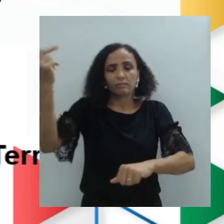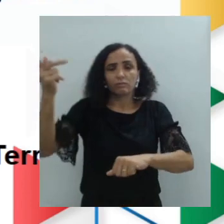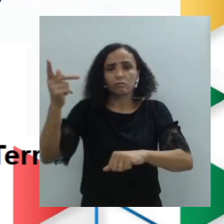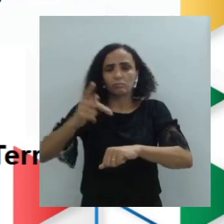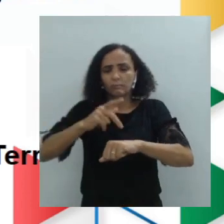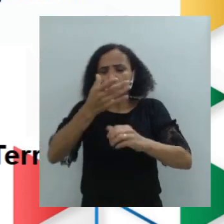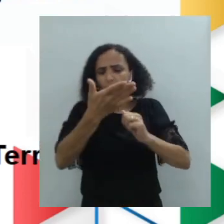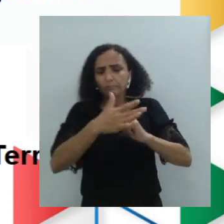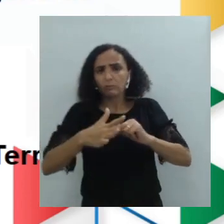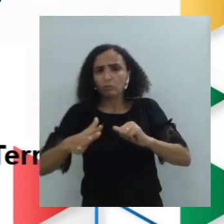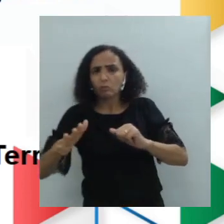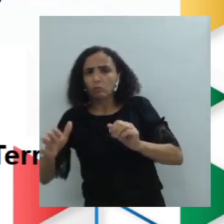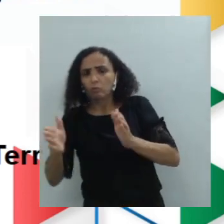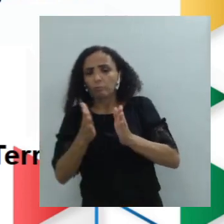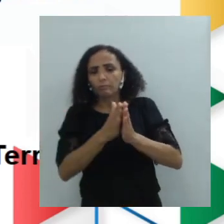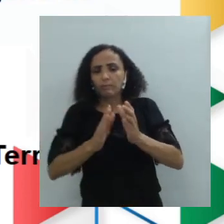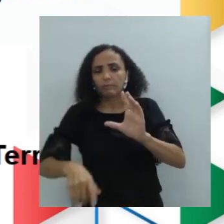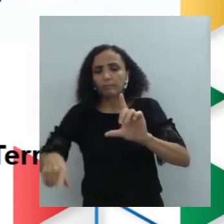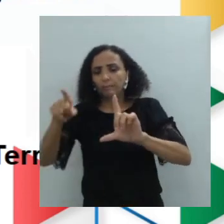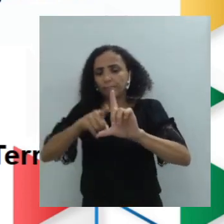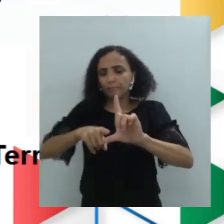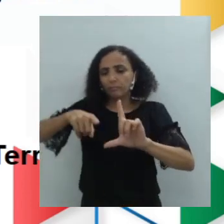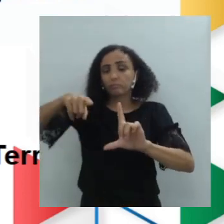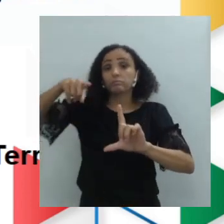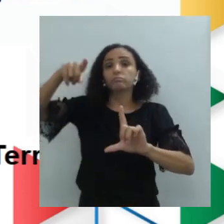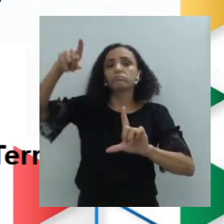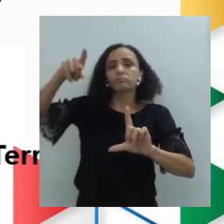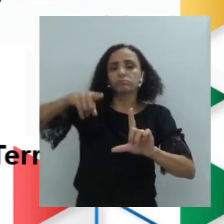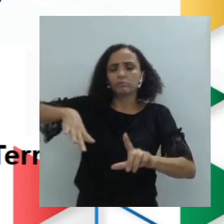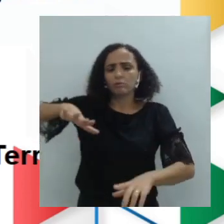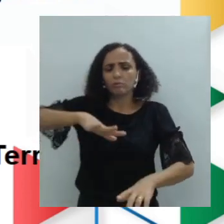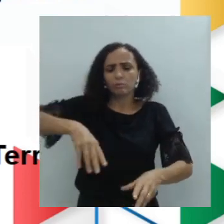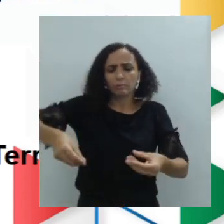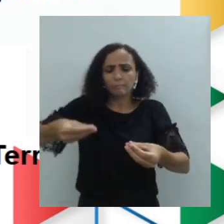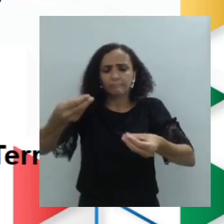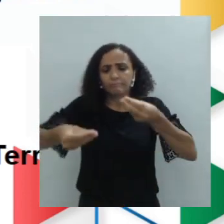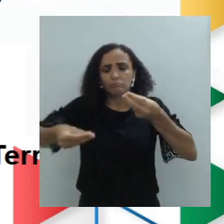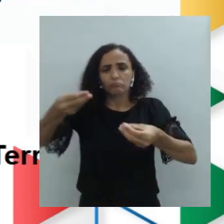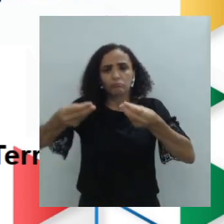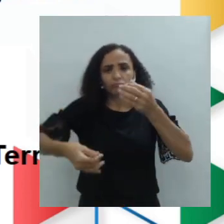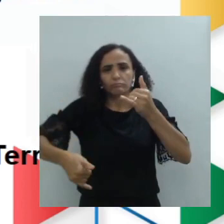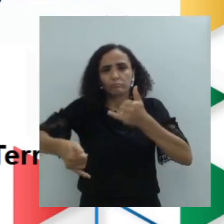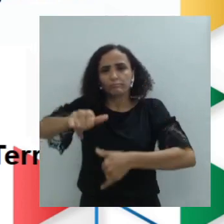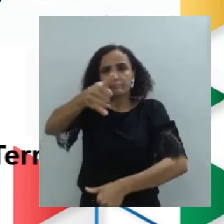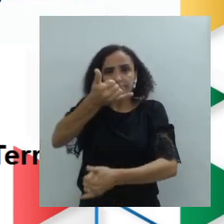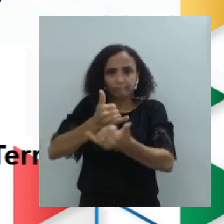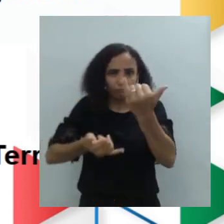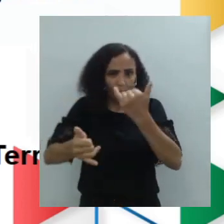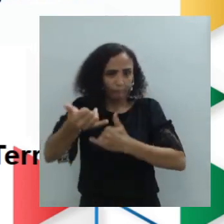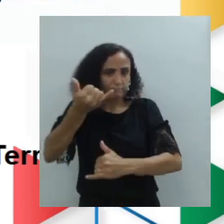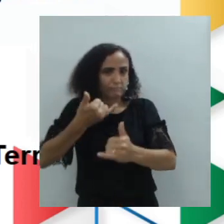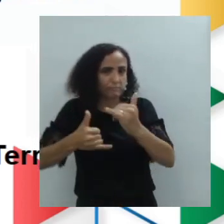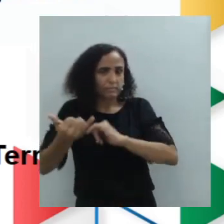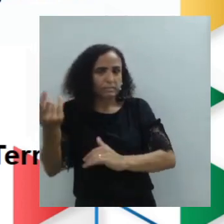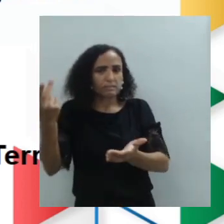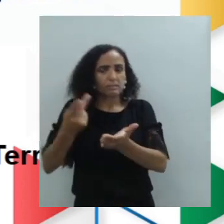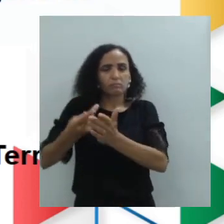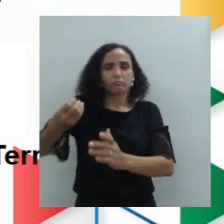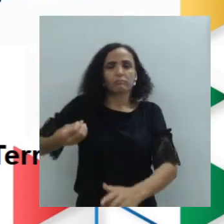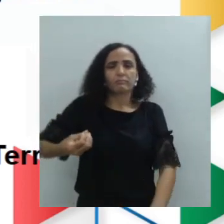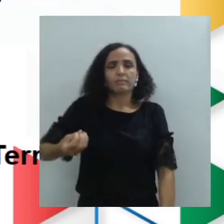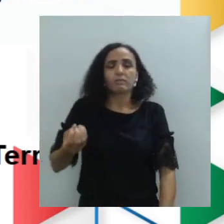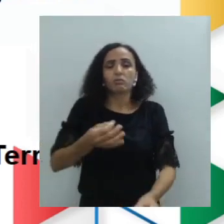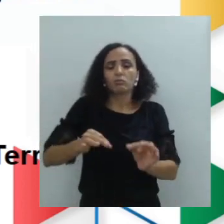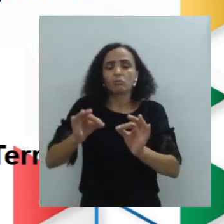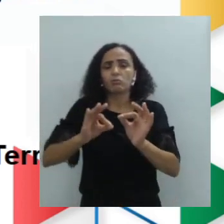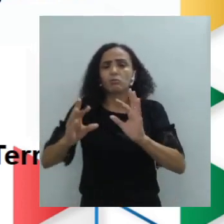não vivos, com temperatura, luminosidade, umidade e componentes químicos. Esses fatores não vivos são chamados